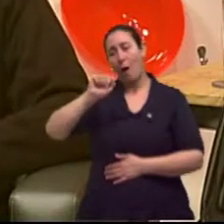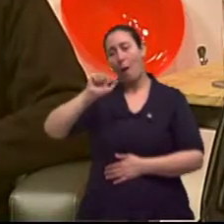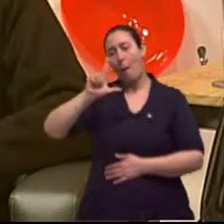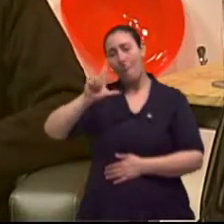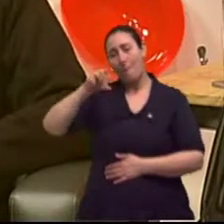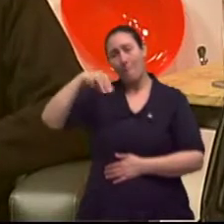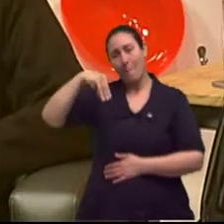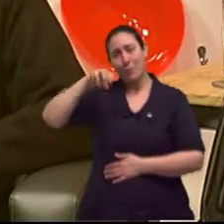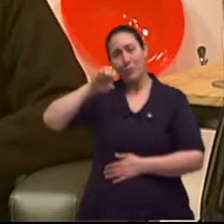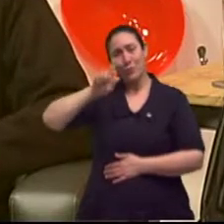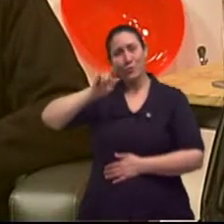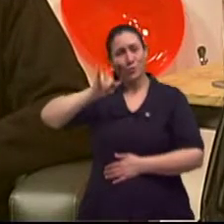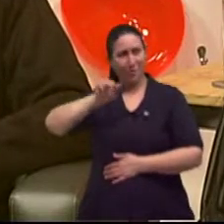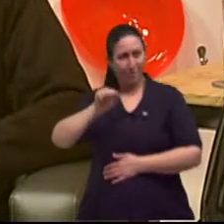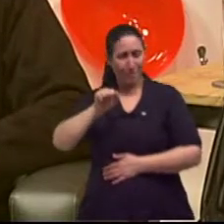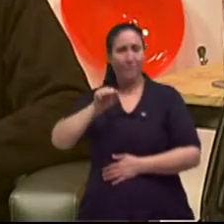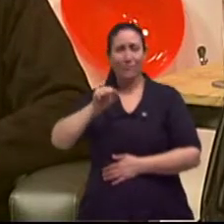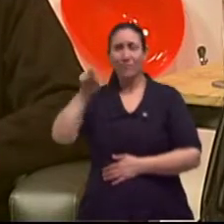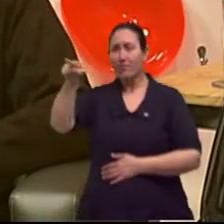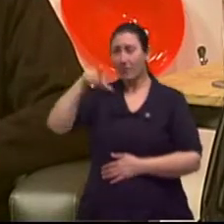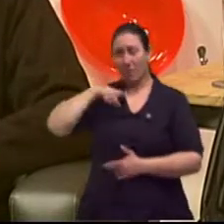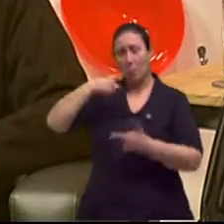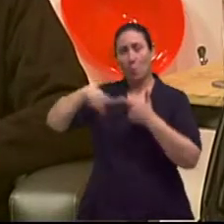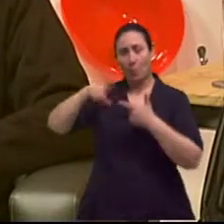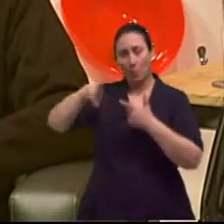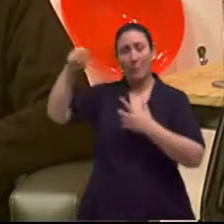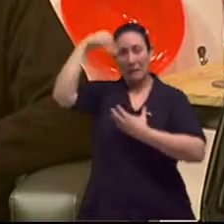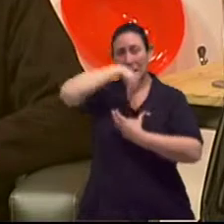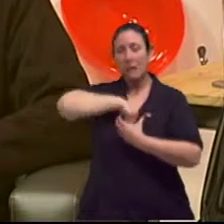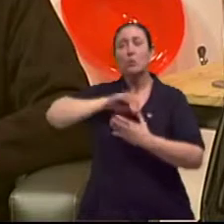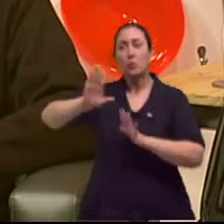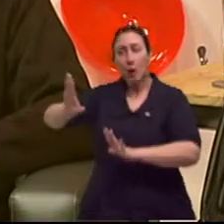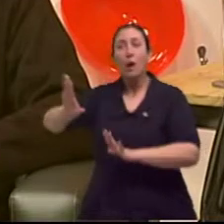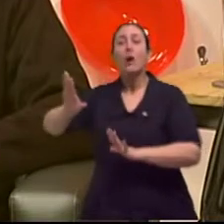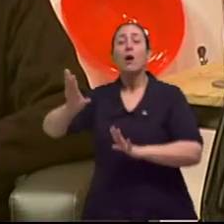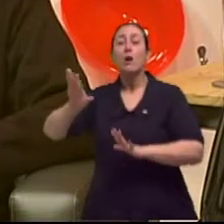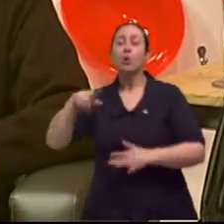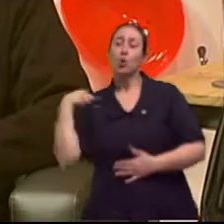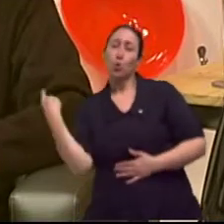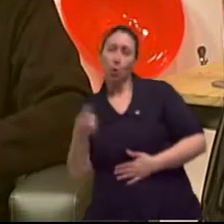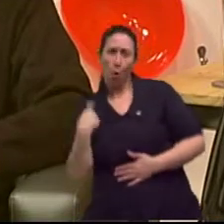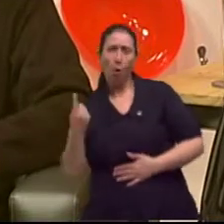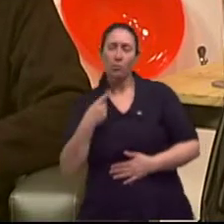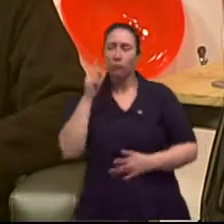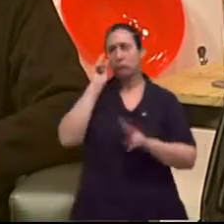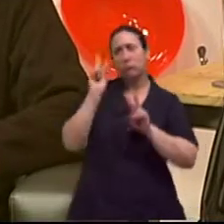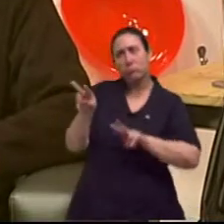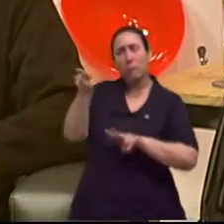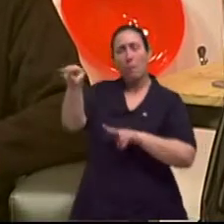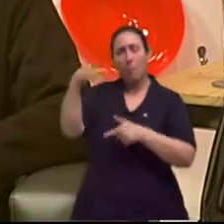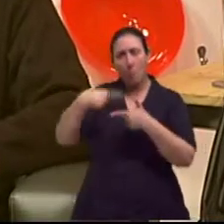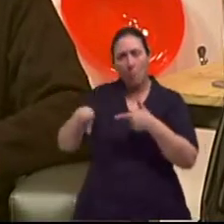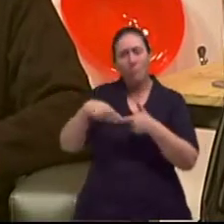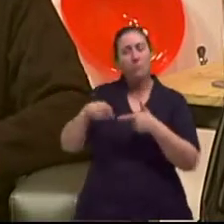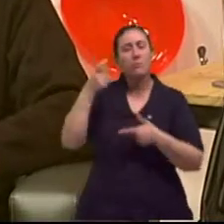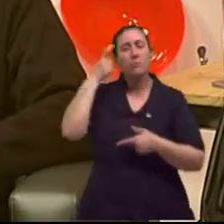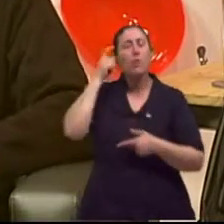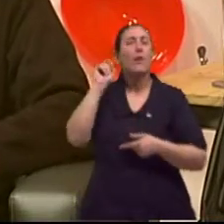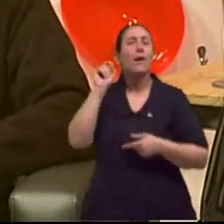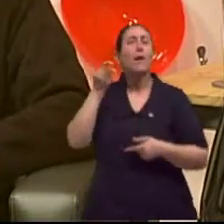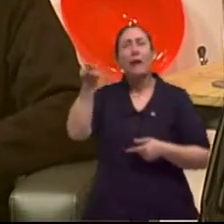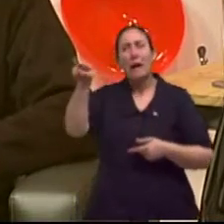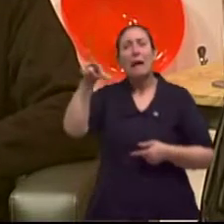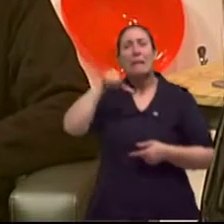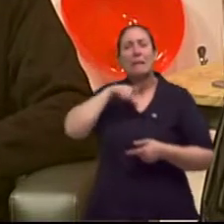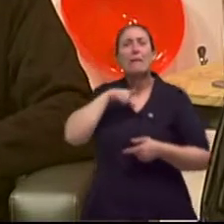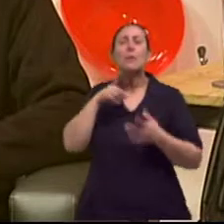exatamente o sintoma. A gente vai olhar que ela tem um, que nós chamamos lá, tá? De tártaro